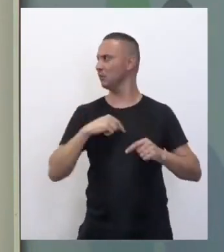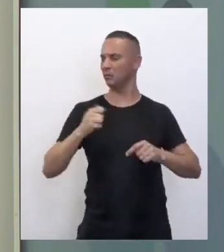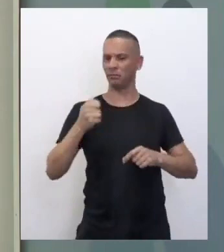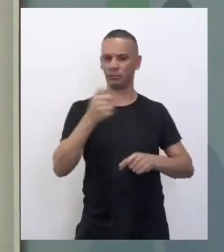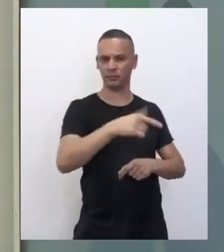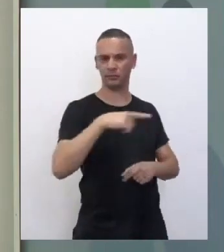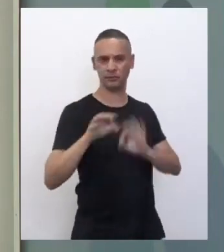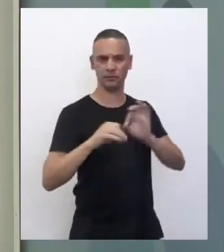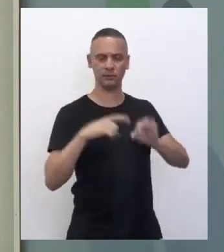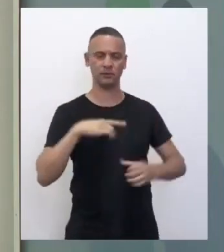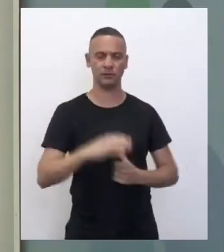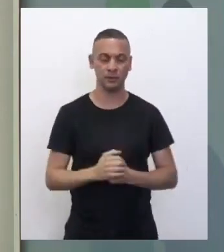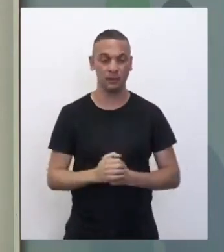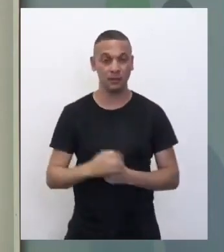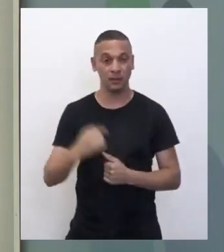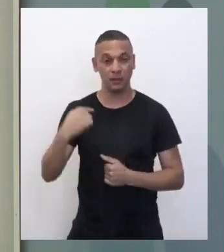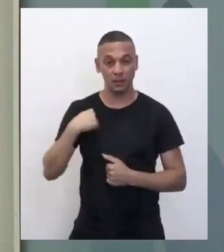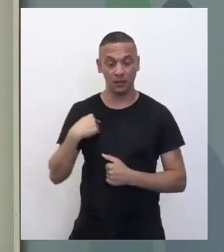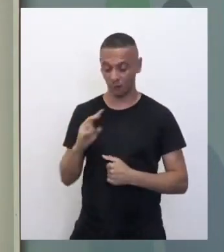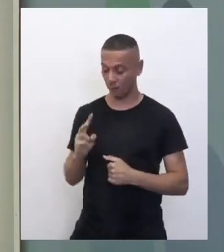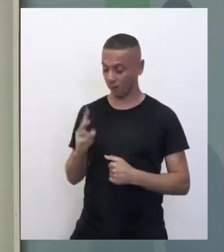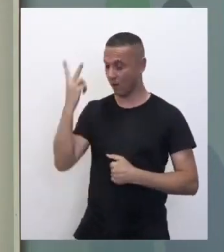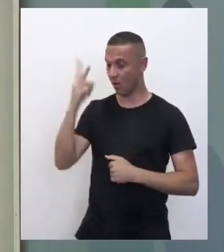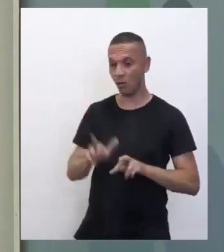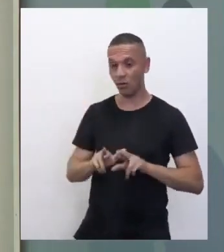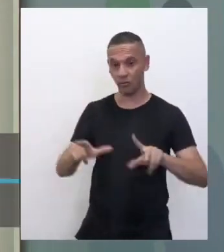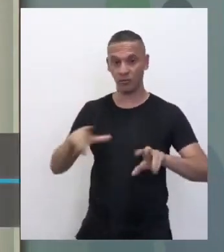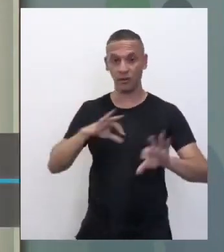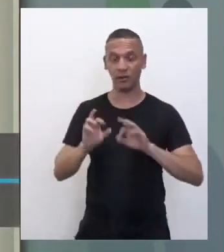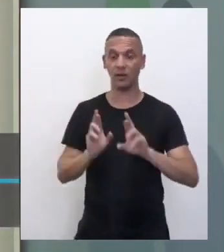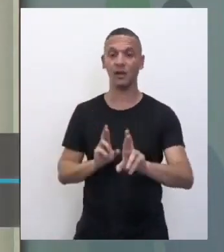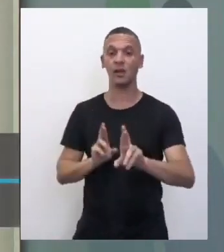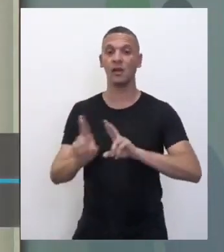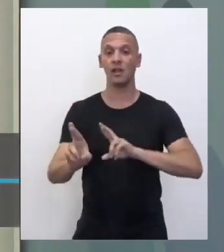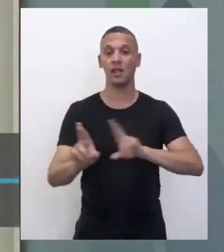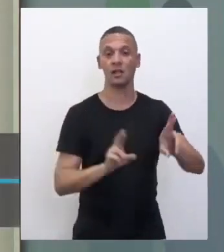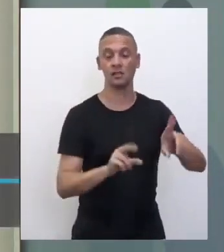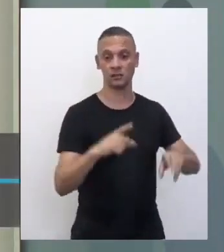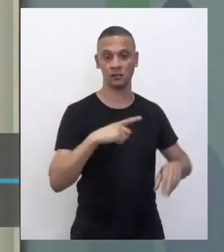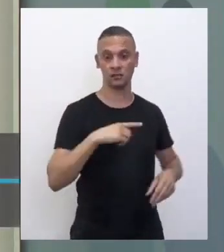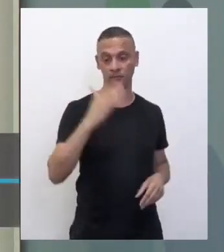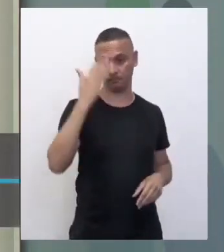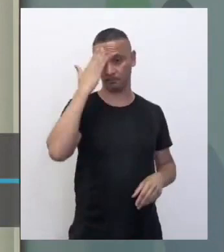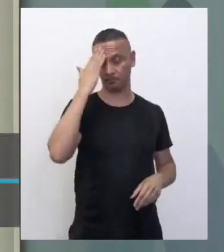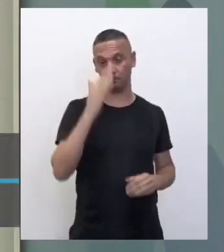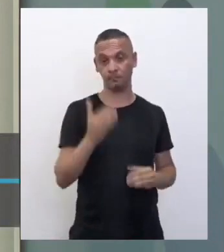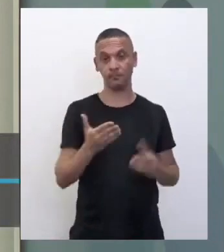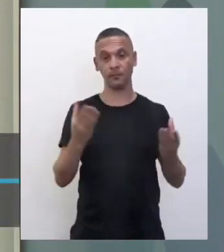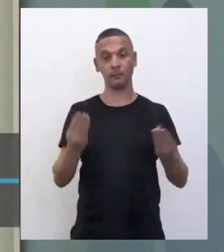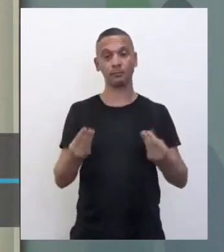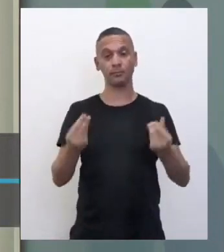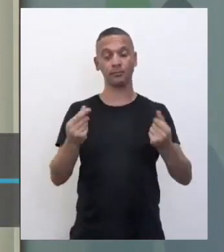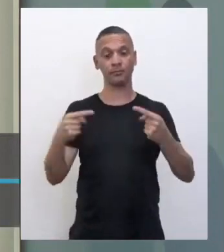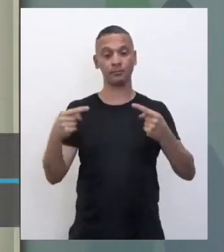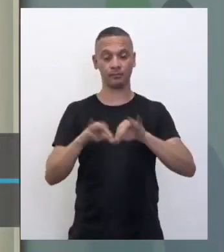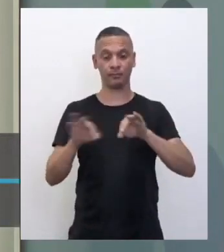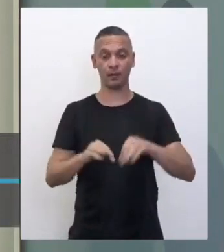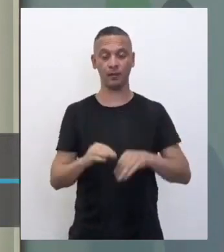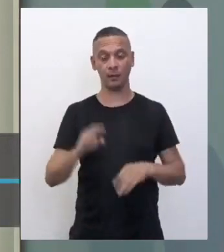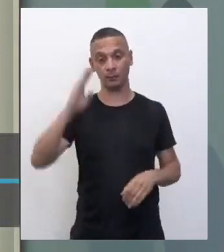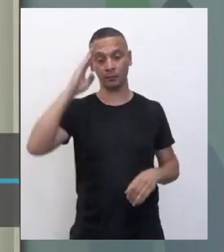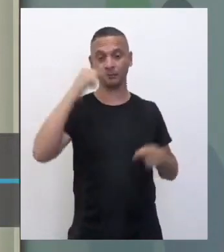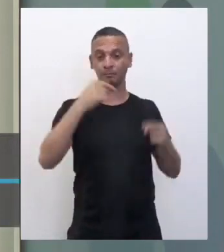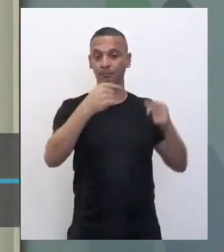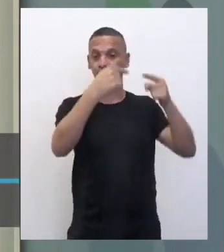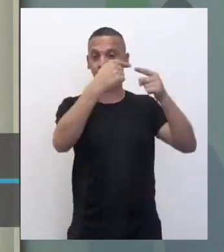né? Mas para mim ela tem um valor diferente, porque eu construí uma relação com ela, né? Então isso é o valor. E o valor ele gera o